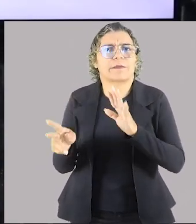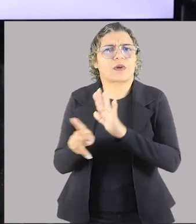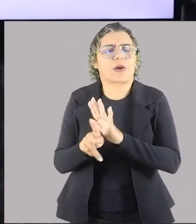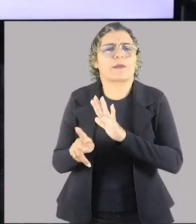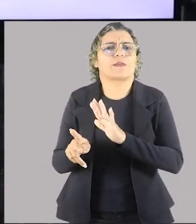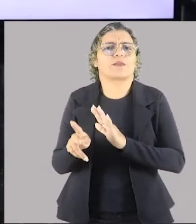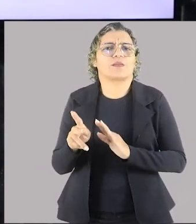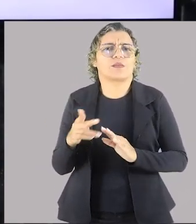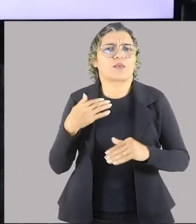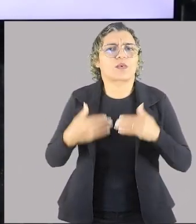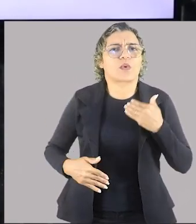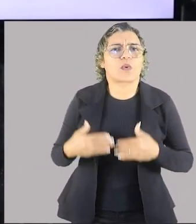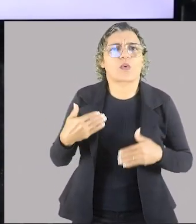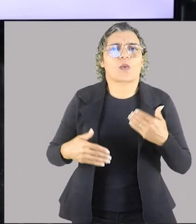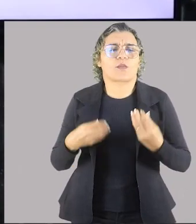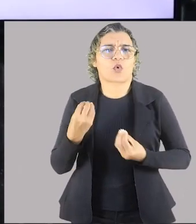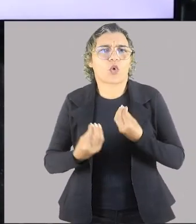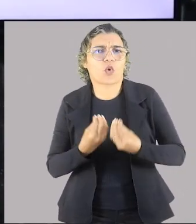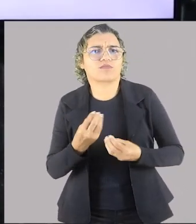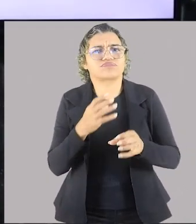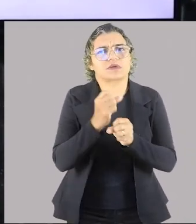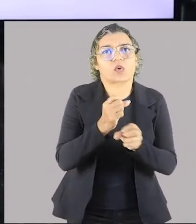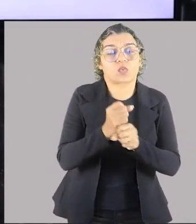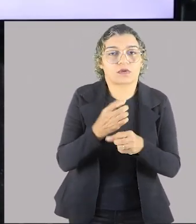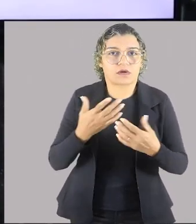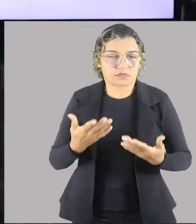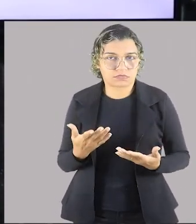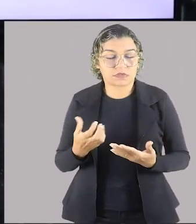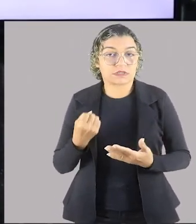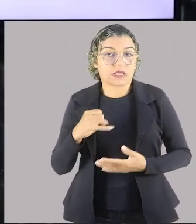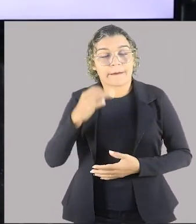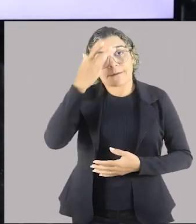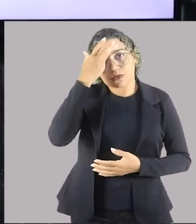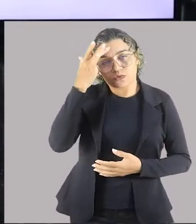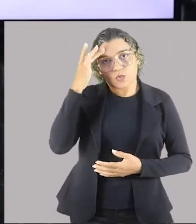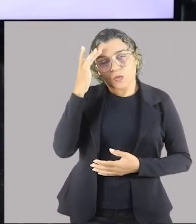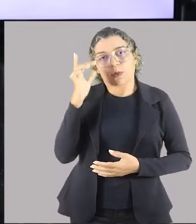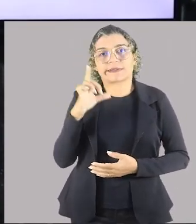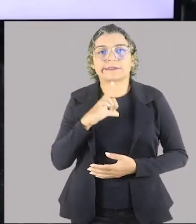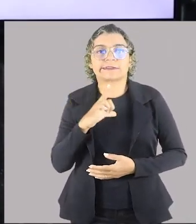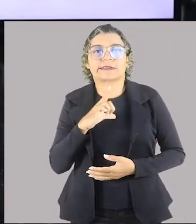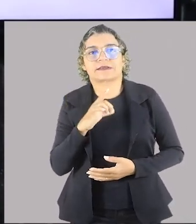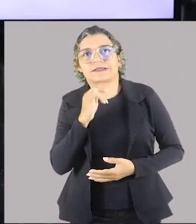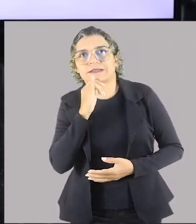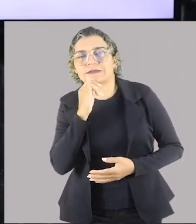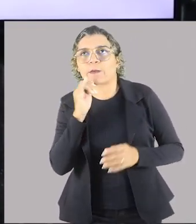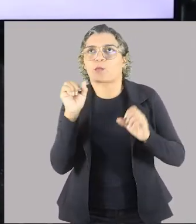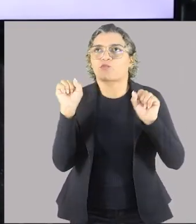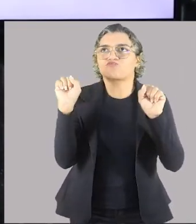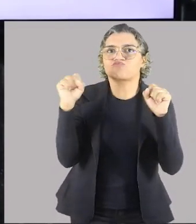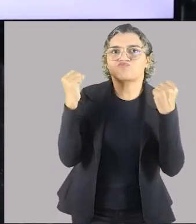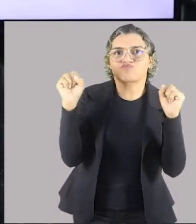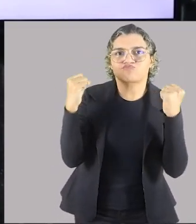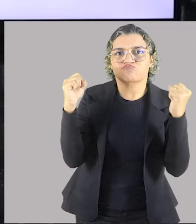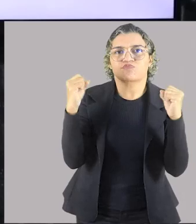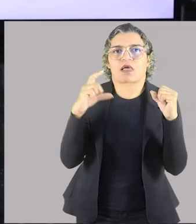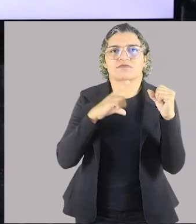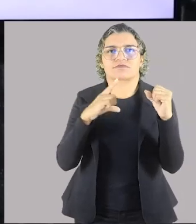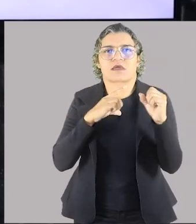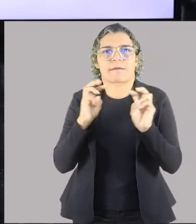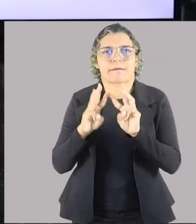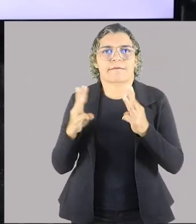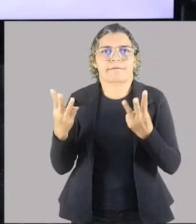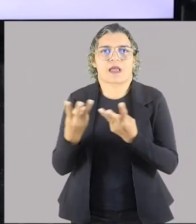dividido pelo peso do indivíduo. Então, se esse indivíduo ele for um indivíduo que treina e tem bastante massa